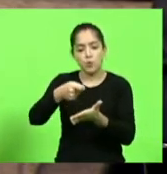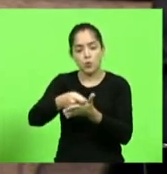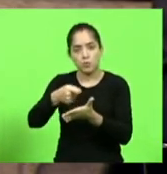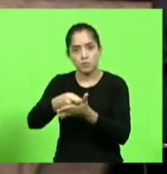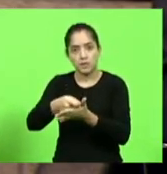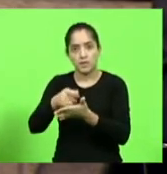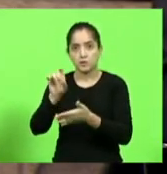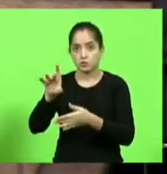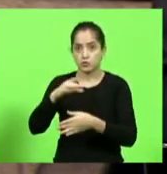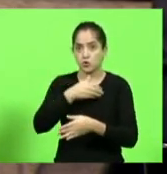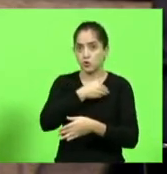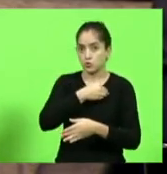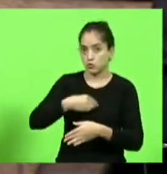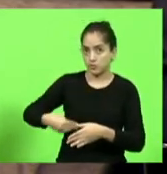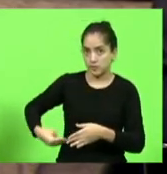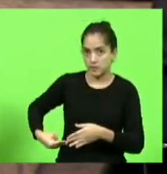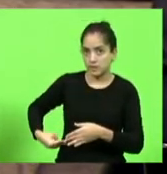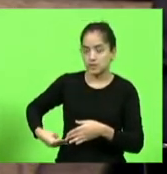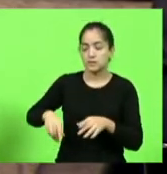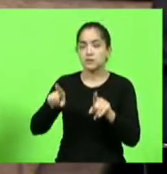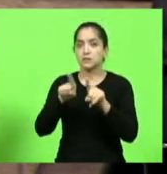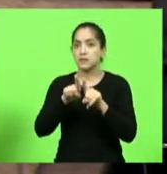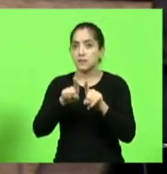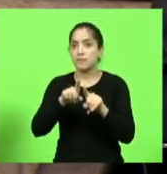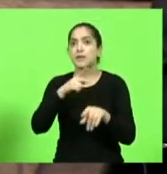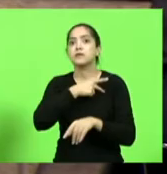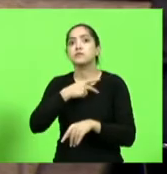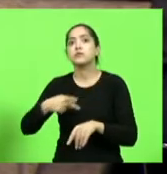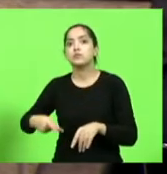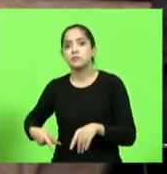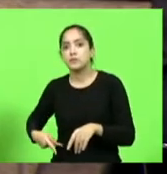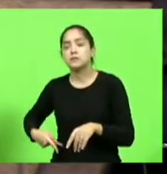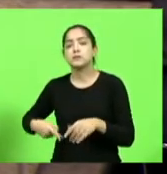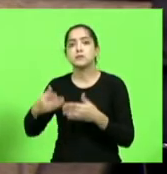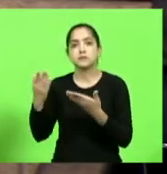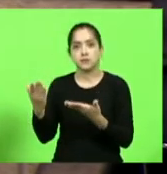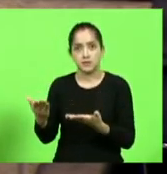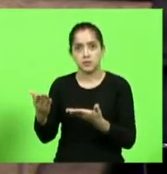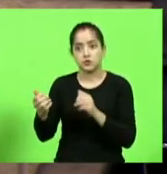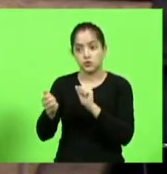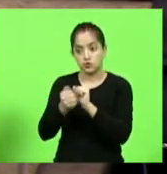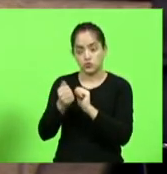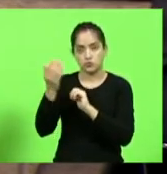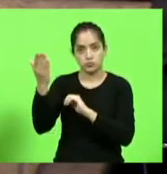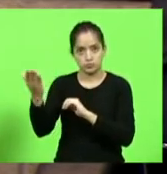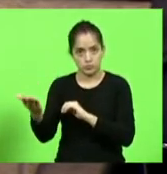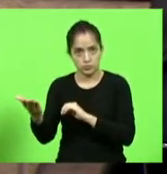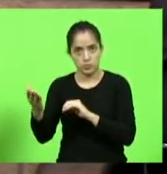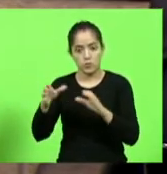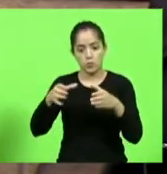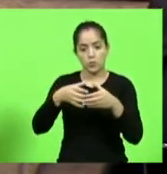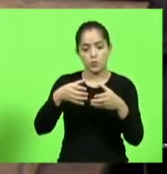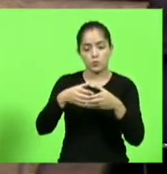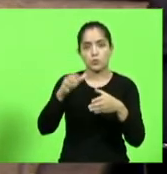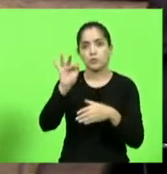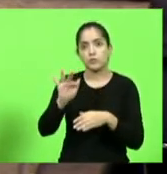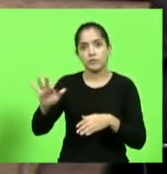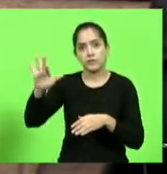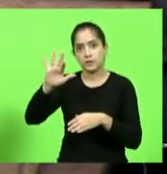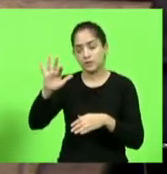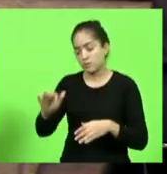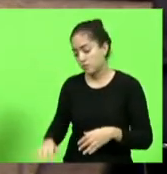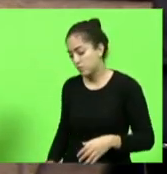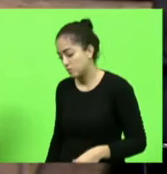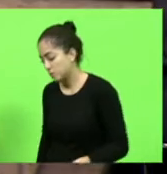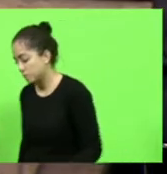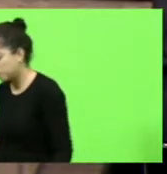do ministro, deputado Joaquim, cobrar do presidente da República, junto com a nossa bancada federal lá em Brasília, para que